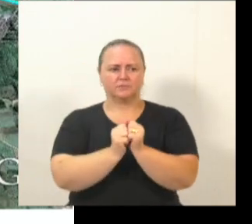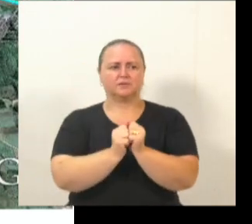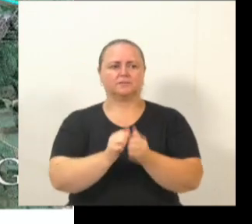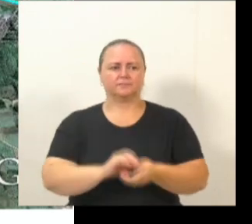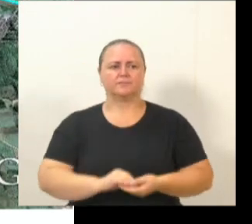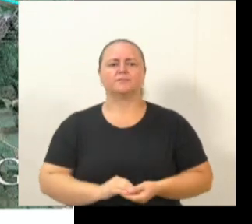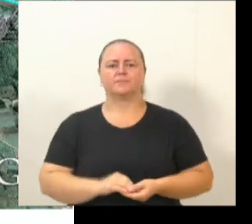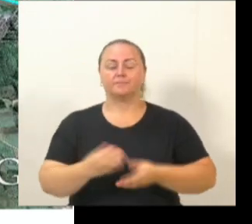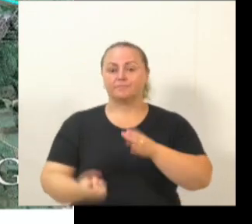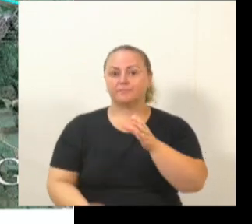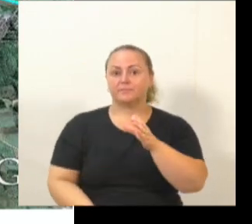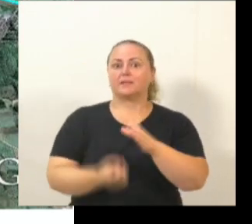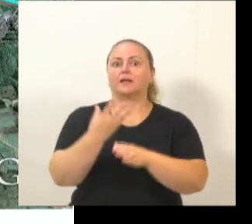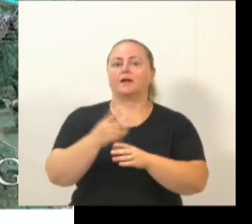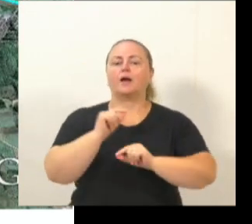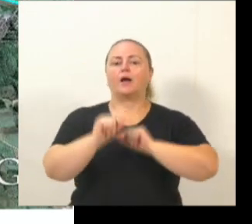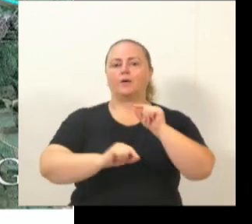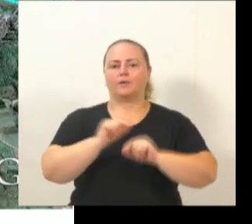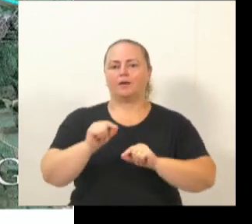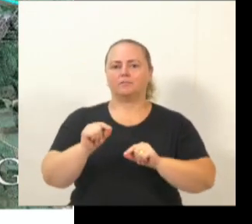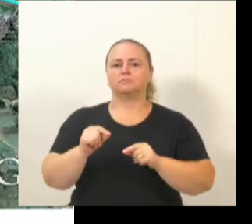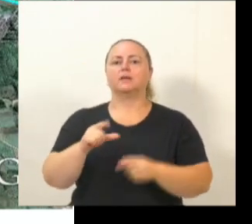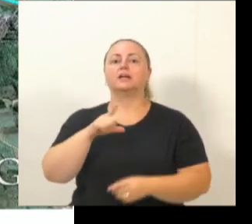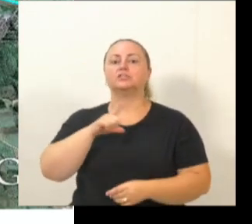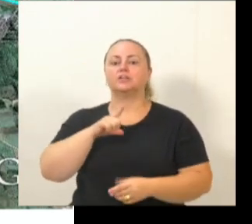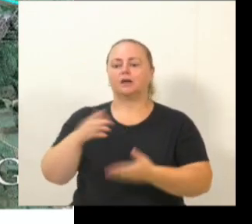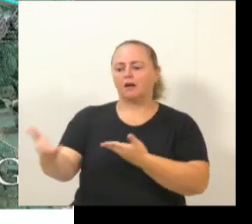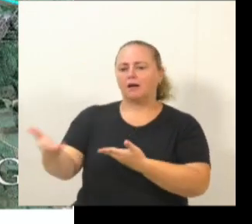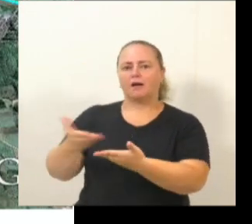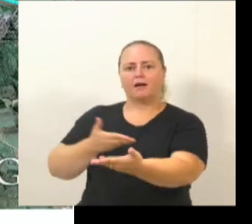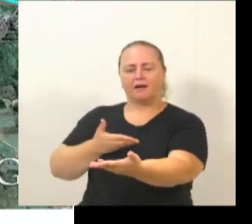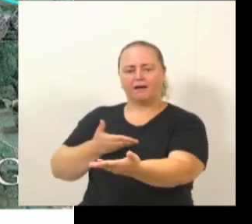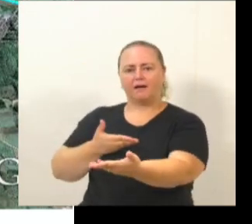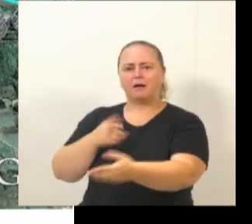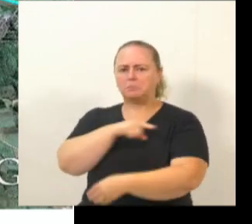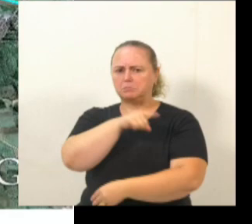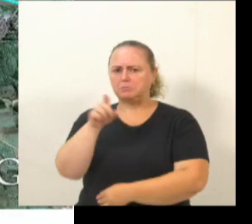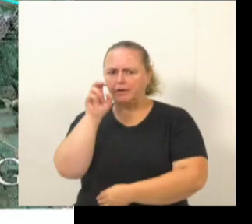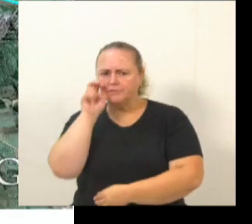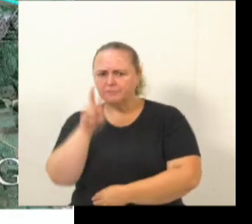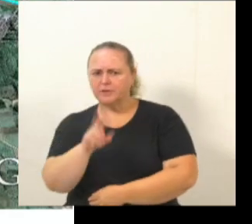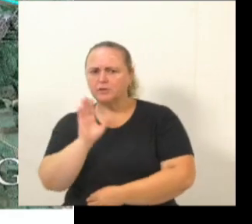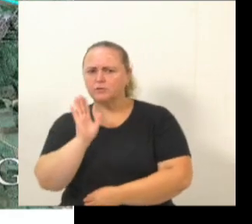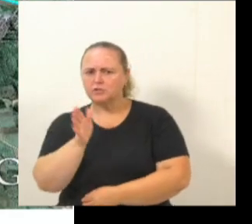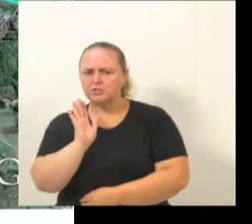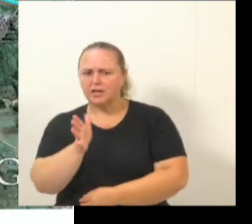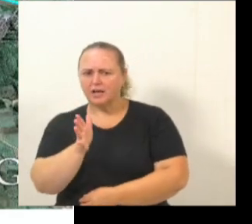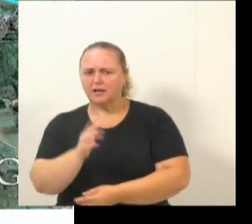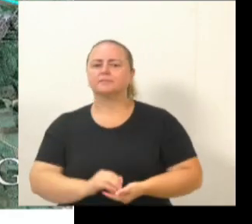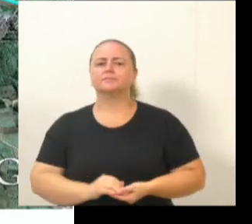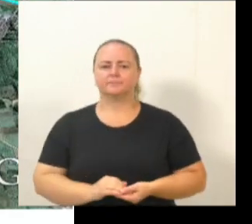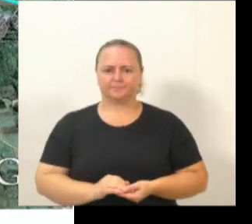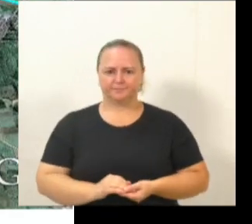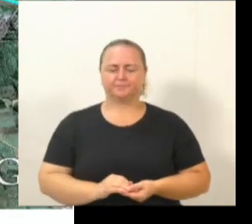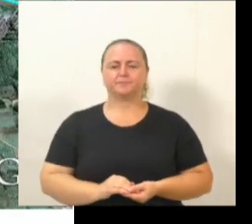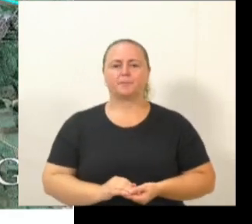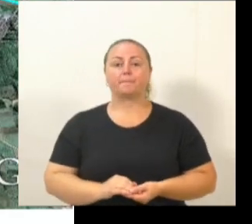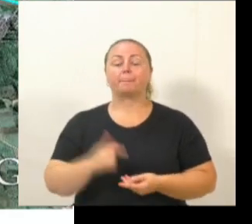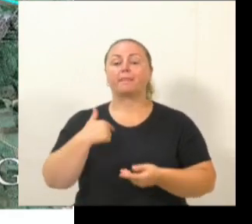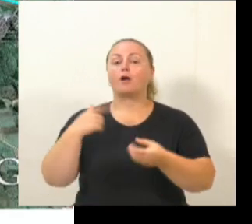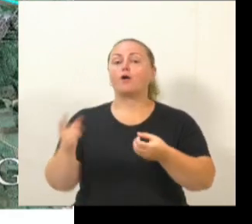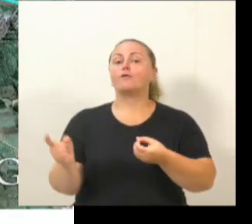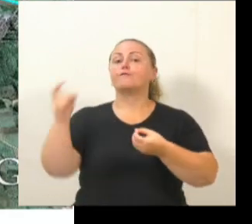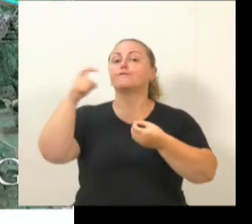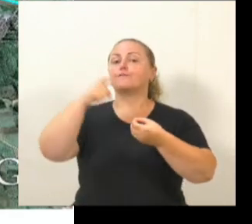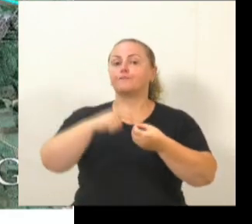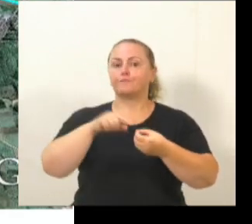criou algo chamado de troca-PAC, que é algo que talvez você já tenha ouvido dizer. Eu vou voltar um pedaço do slide aqui, que é o seguinte: a